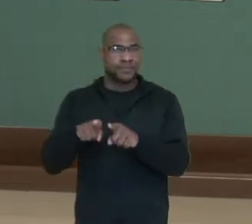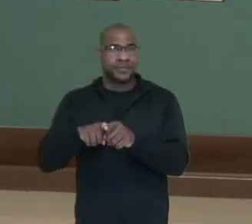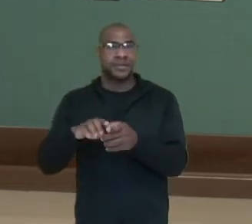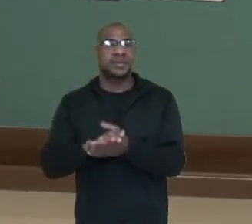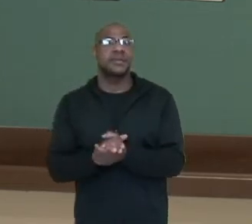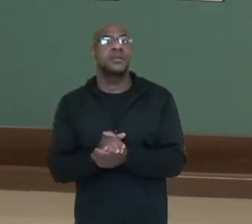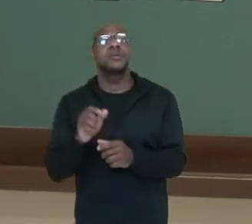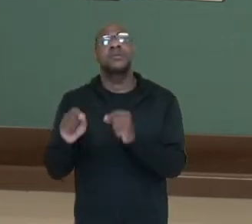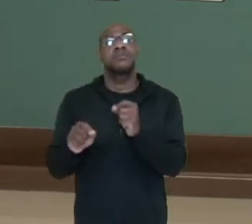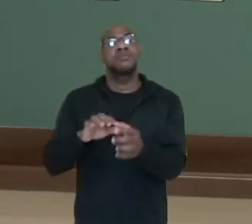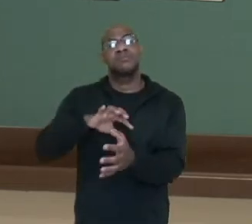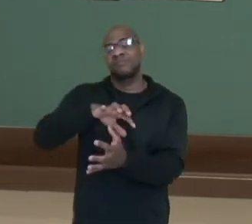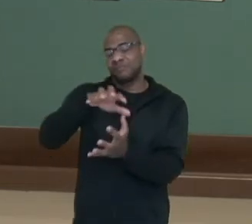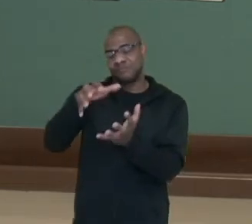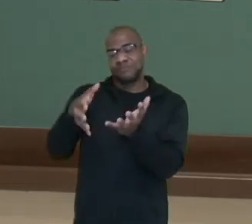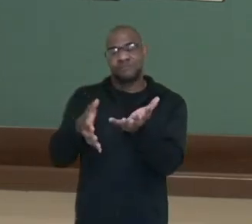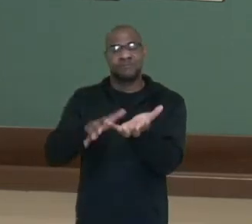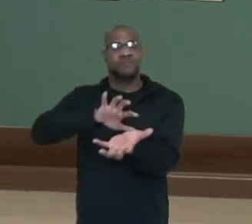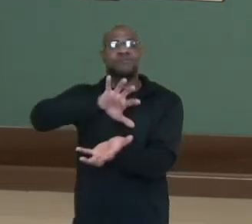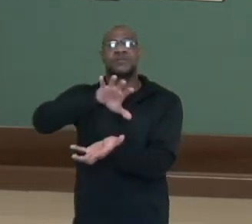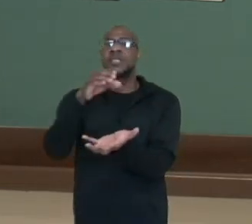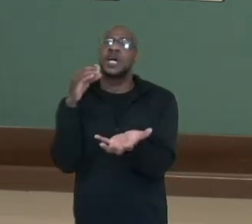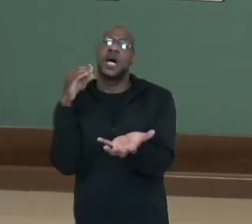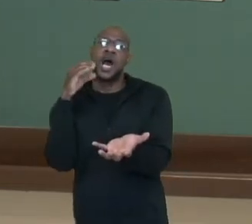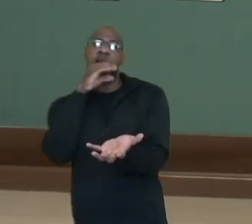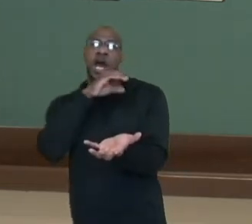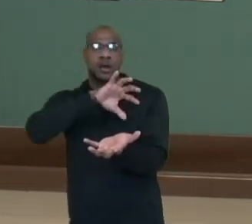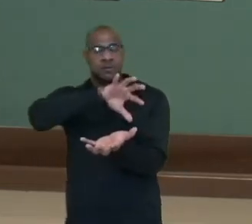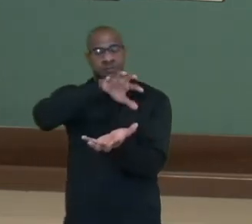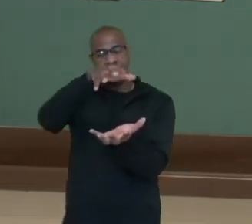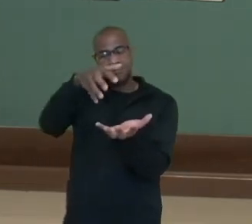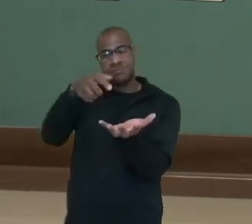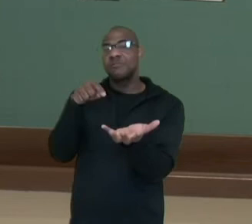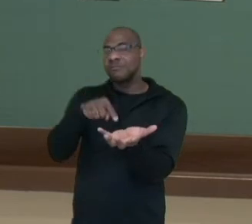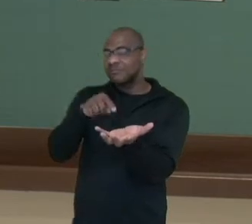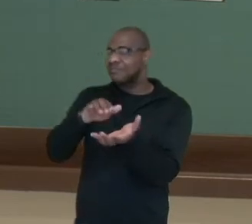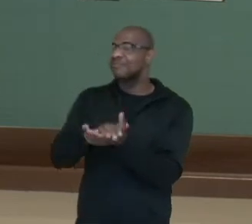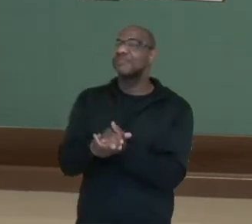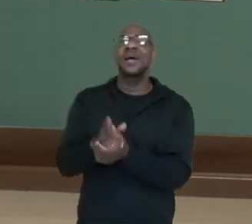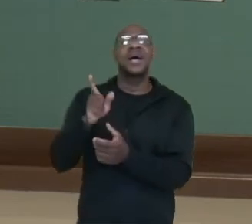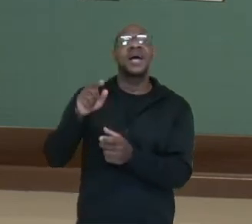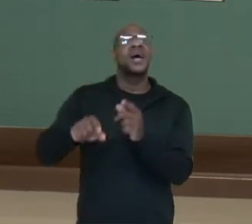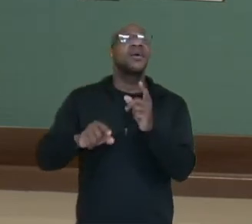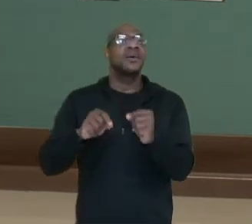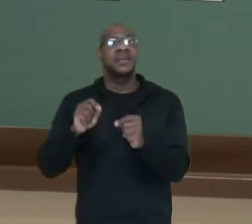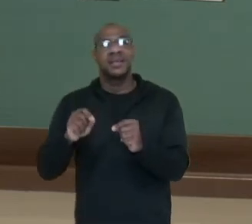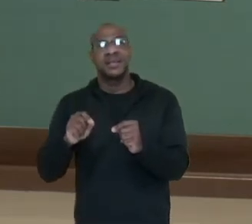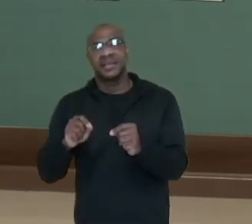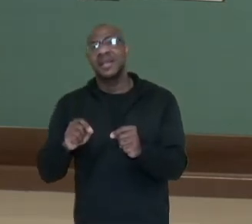ponto de dar origem ao aquecimento global, né, que é a elevação